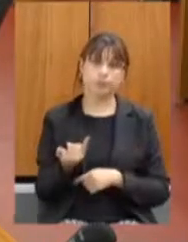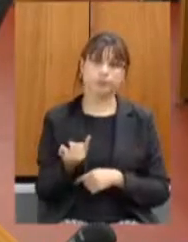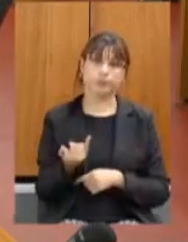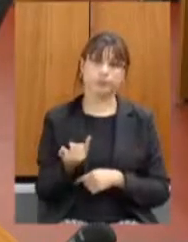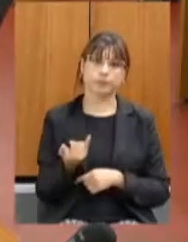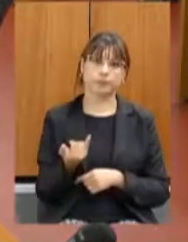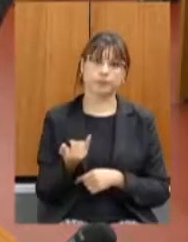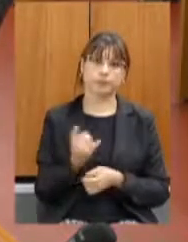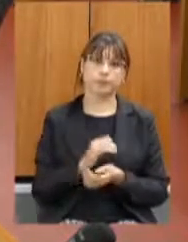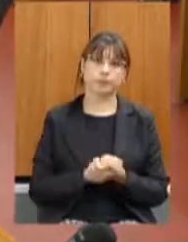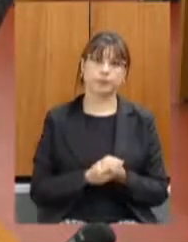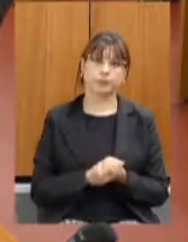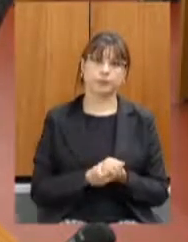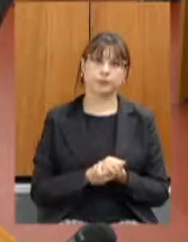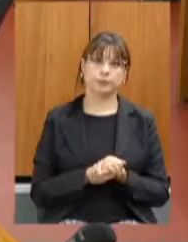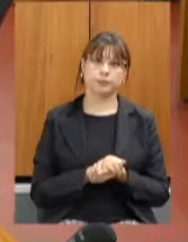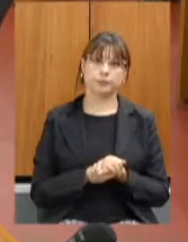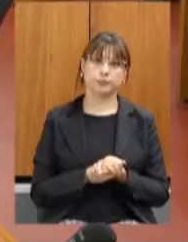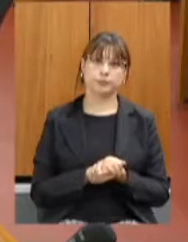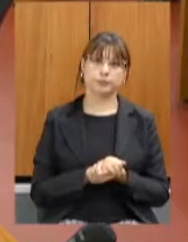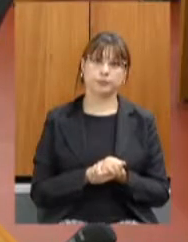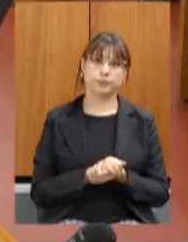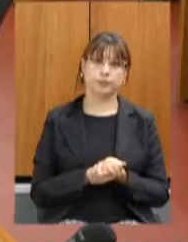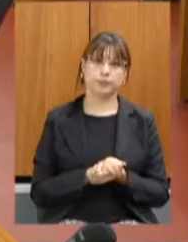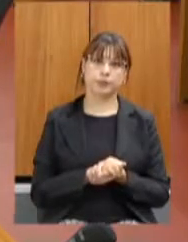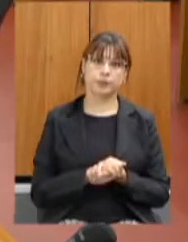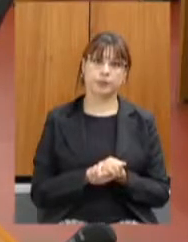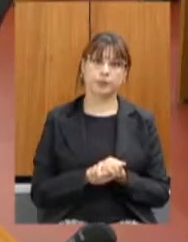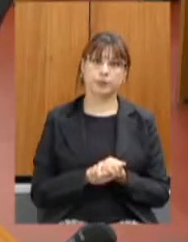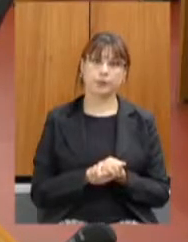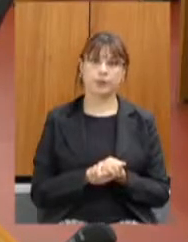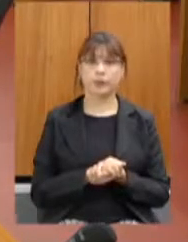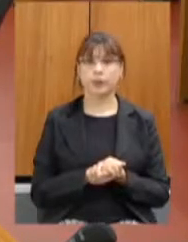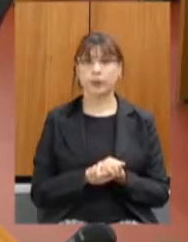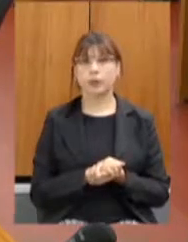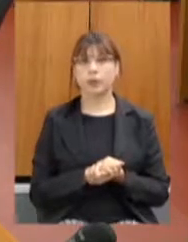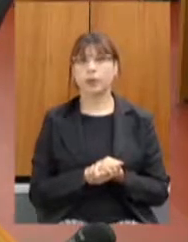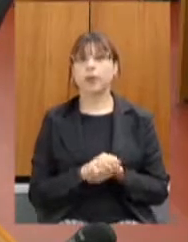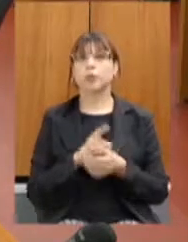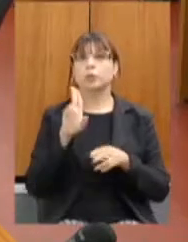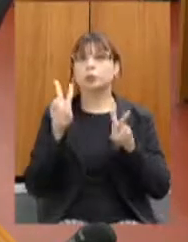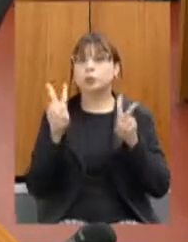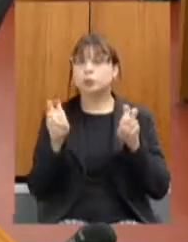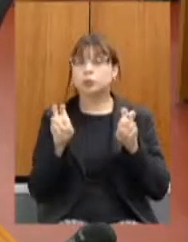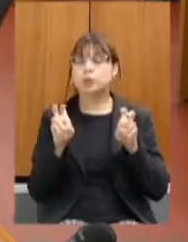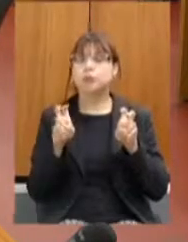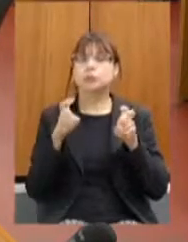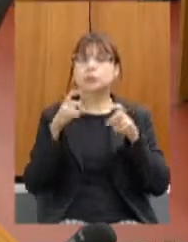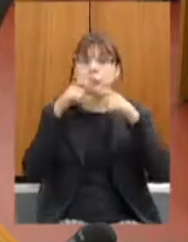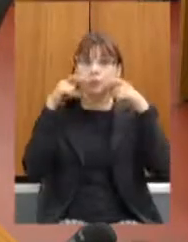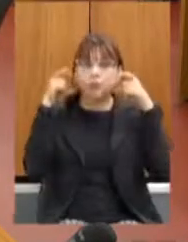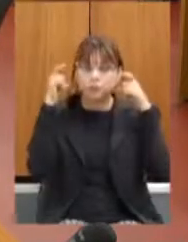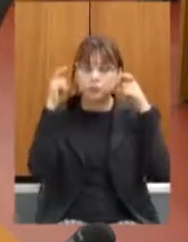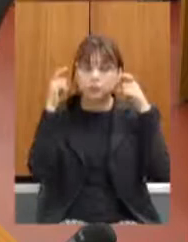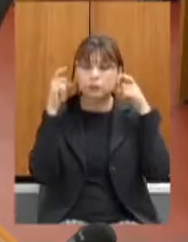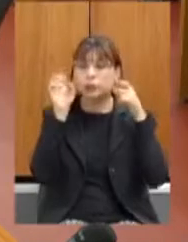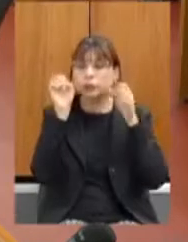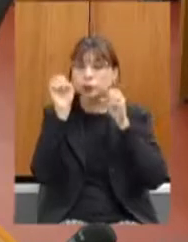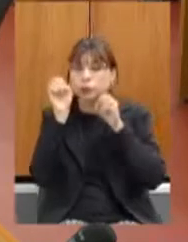trocar alguma alguma impressão com o senhor é com relação ao descarte das massas é